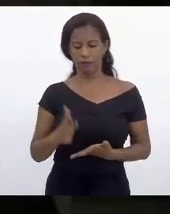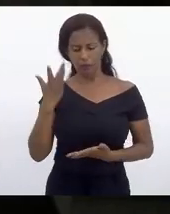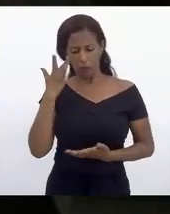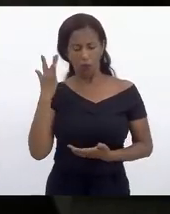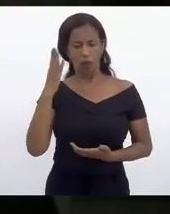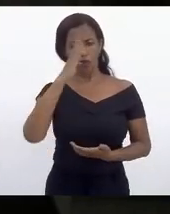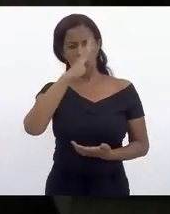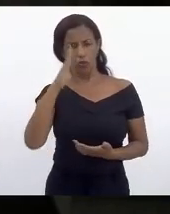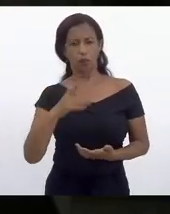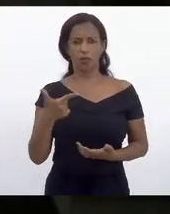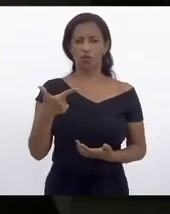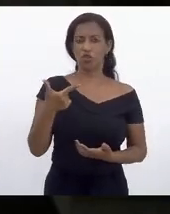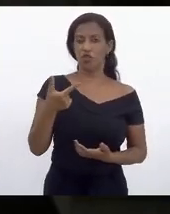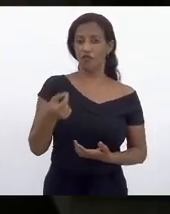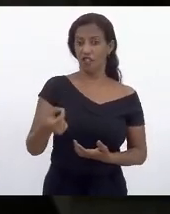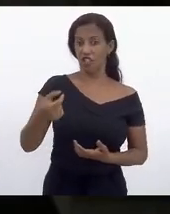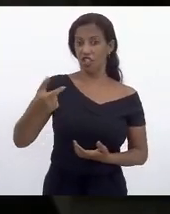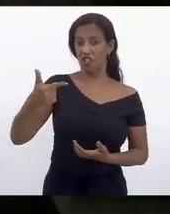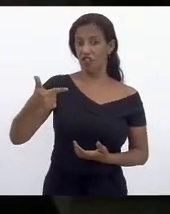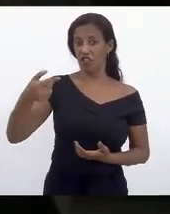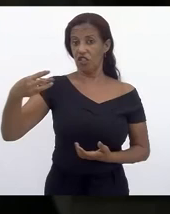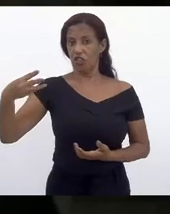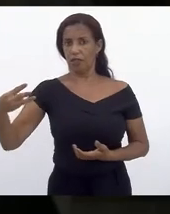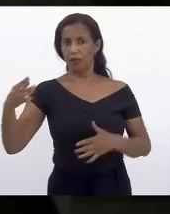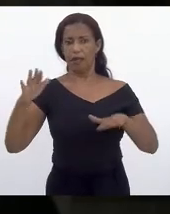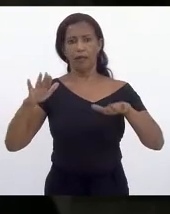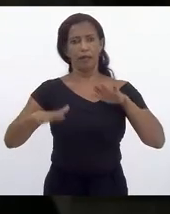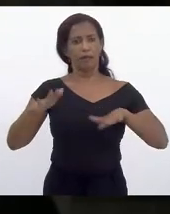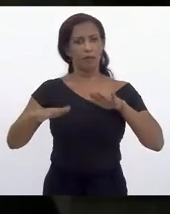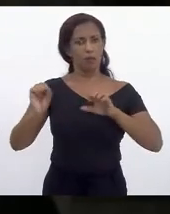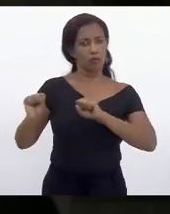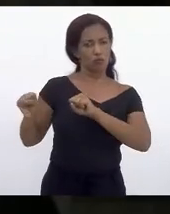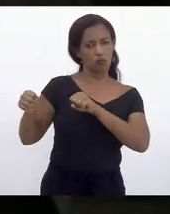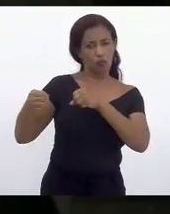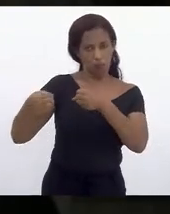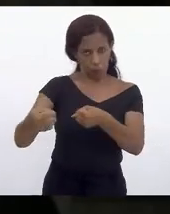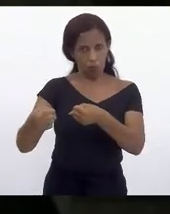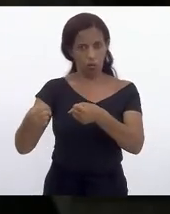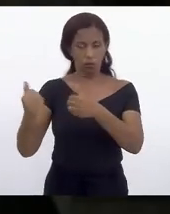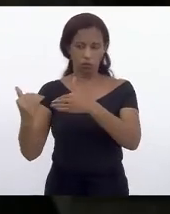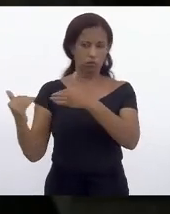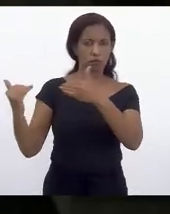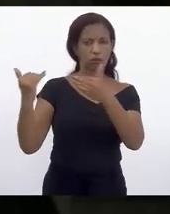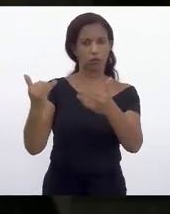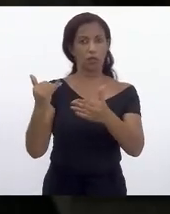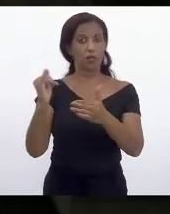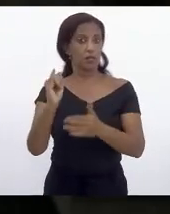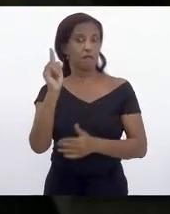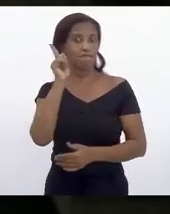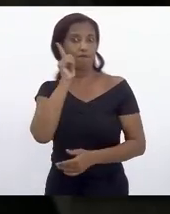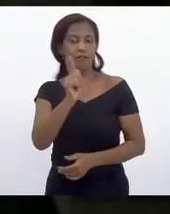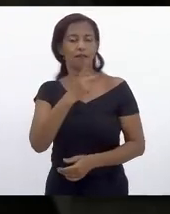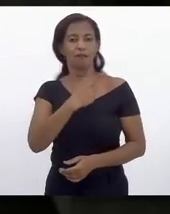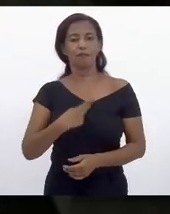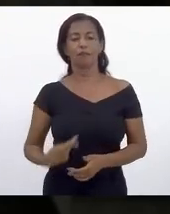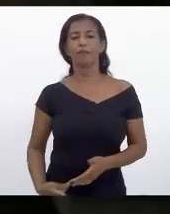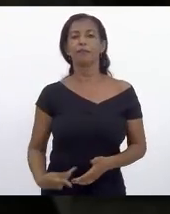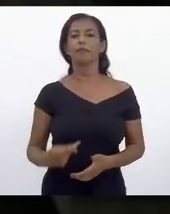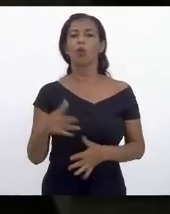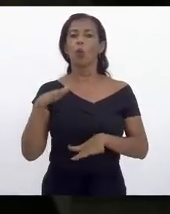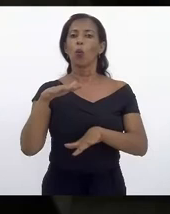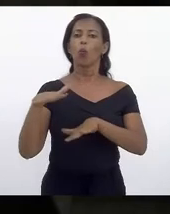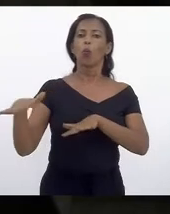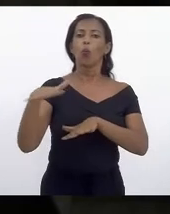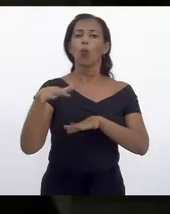Brasil, a partir de 2023, dependendo da correlação de forças e sobretudo, se ganhar a eleição presidencial, um